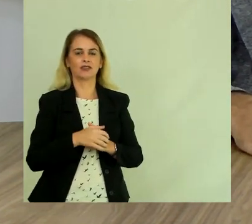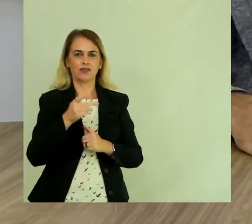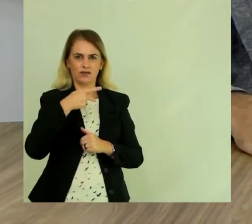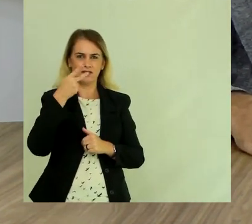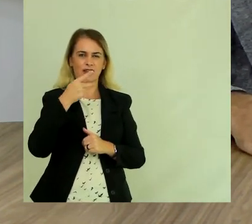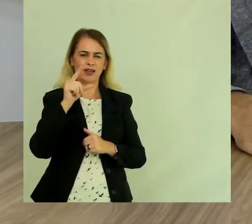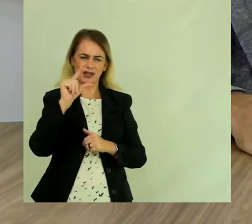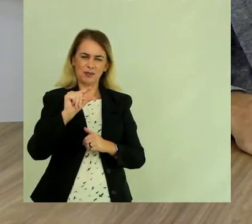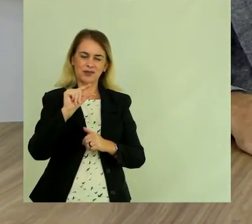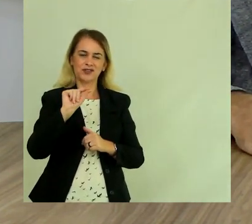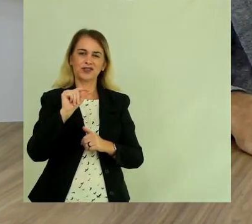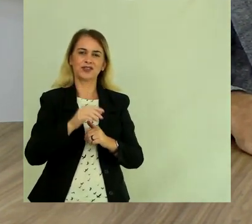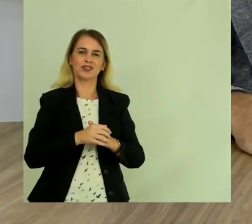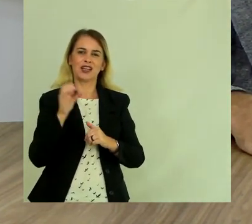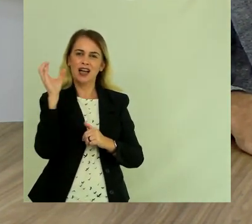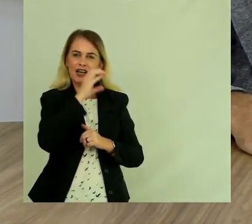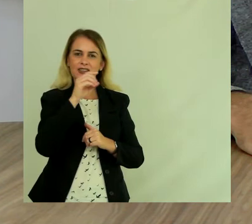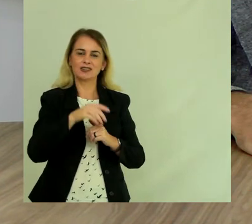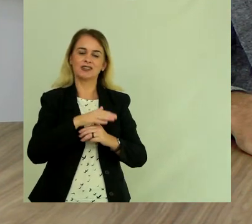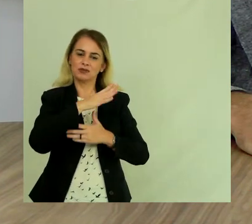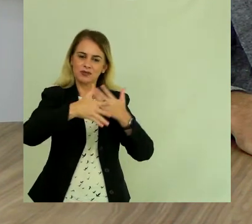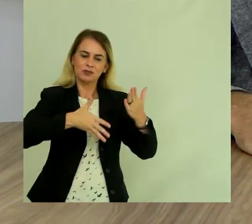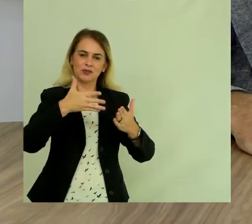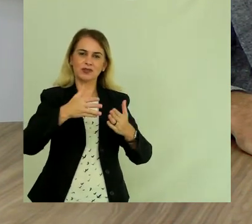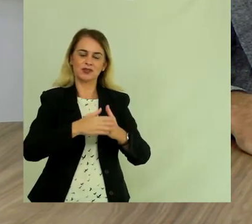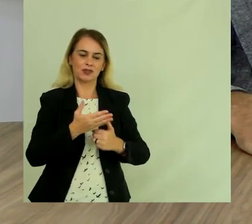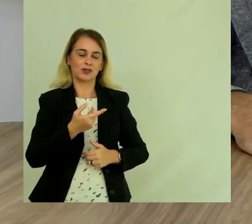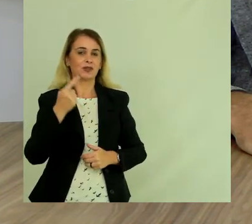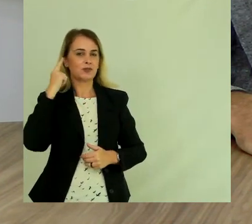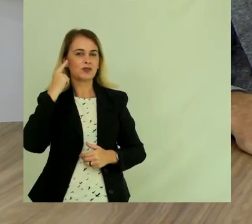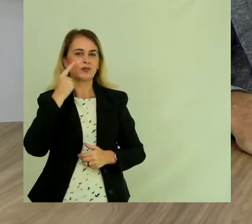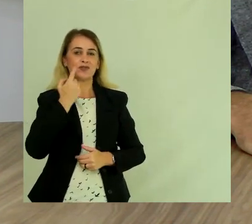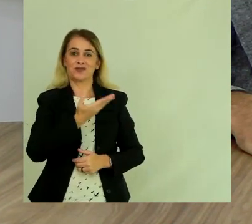falar rapidinho antes de falar em Libras, né, para todos os meus amigos